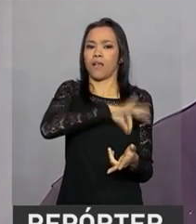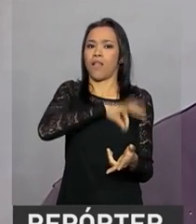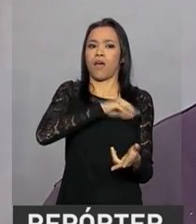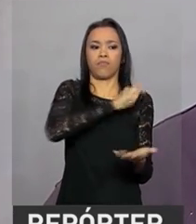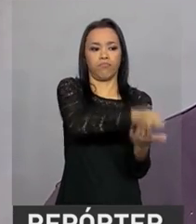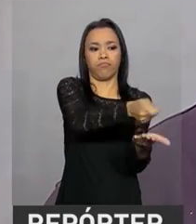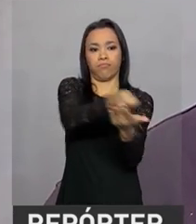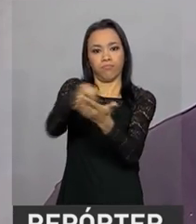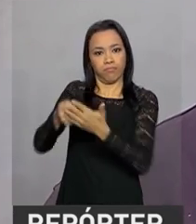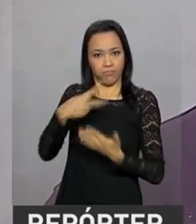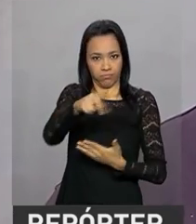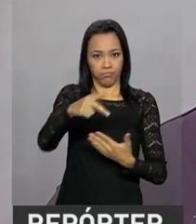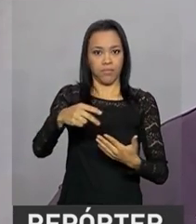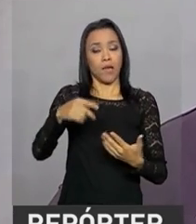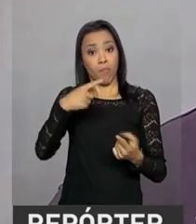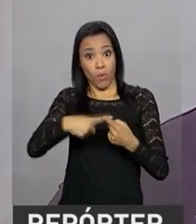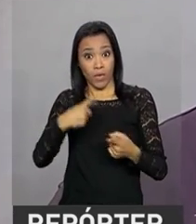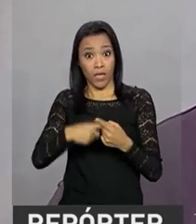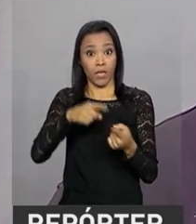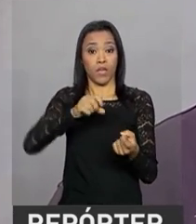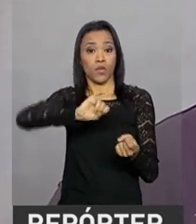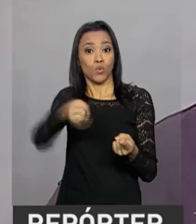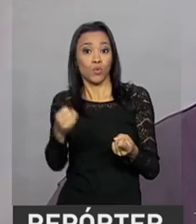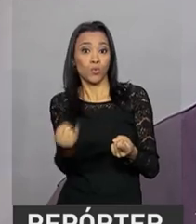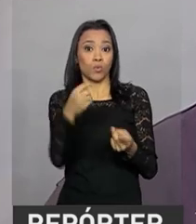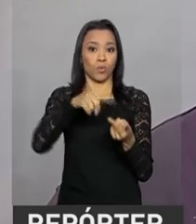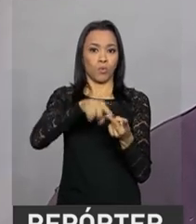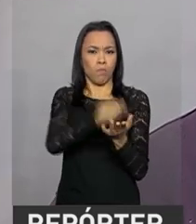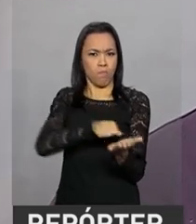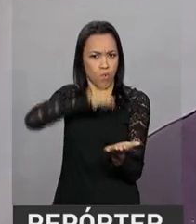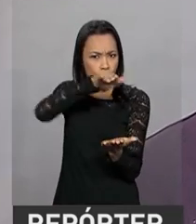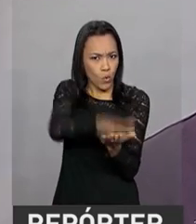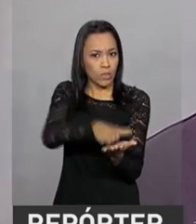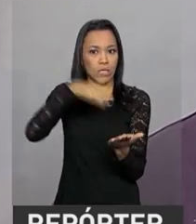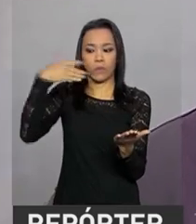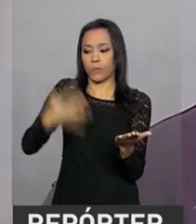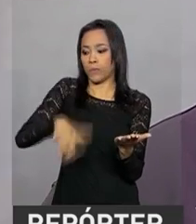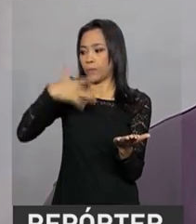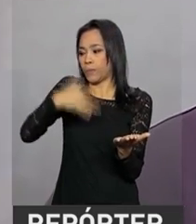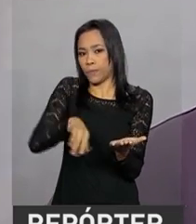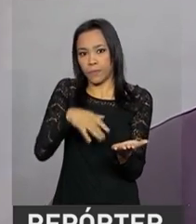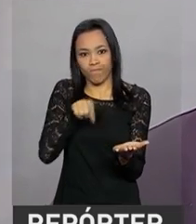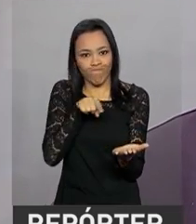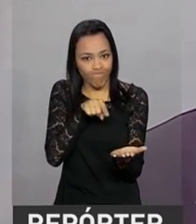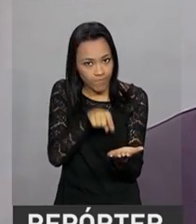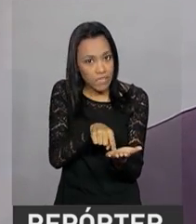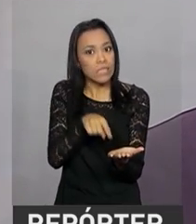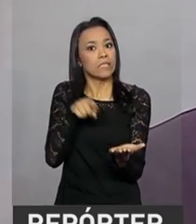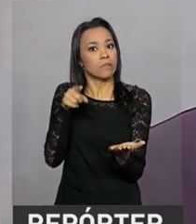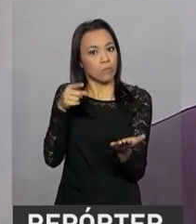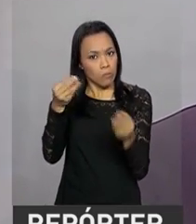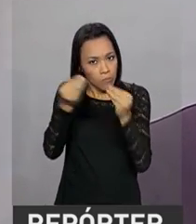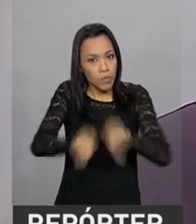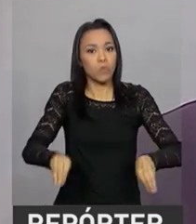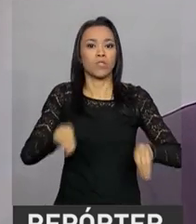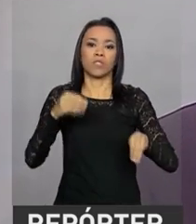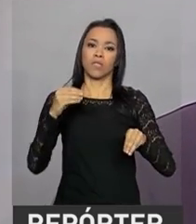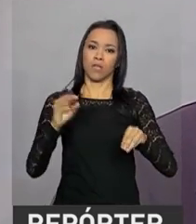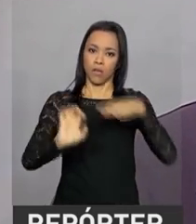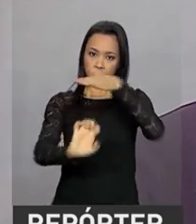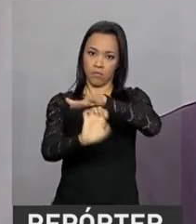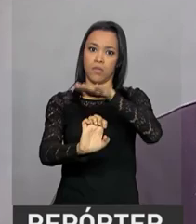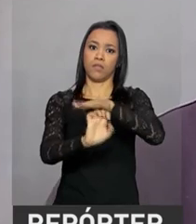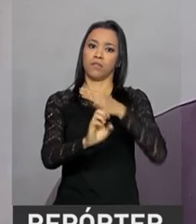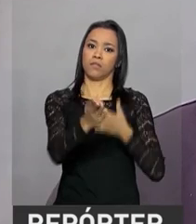ôôô os juros e multas também incluídos no quando você não paga o simples é prejudicial para mim a